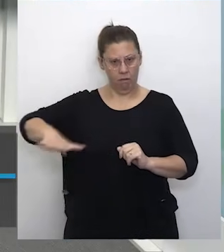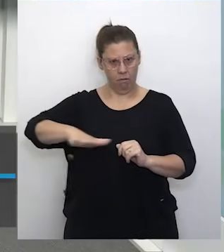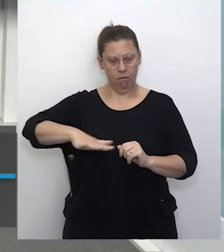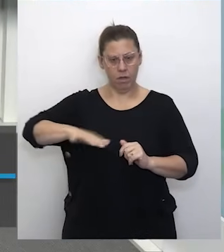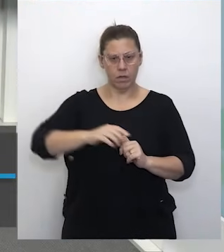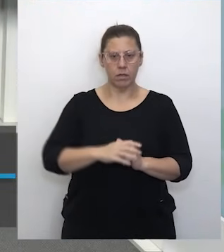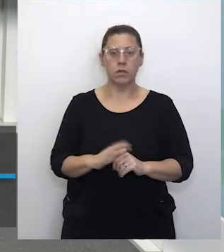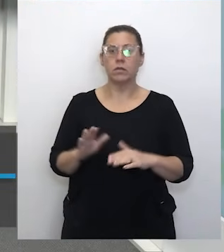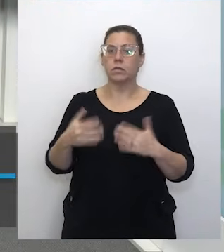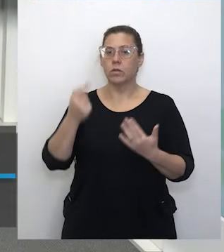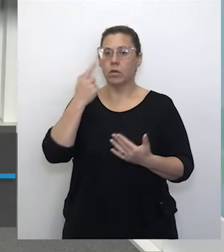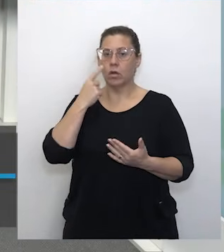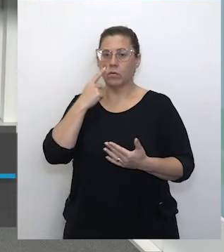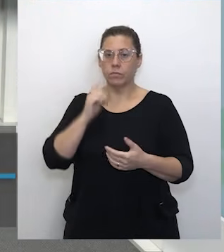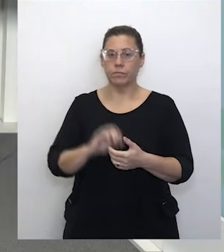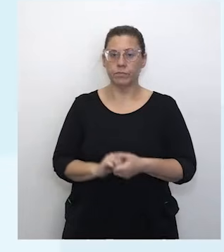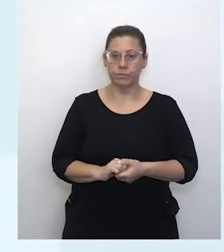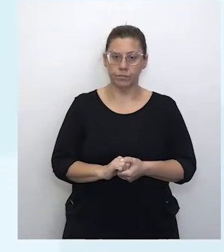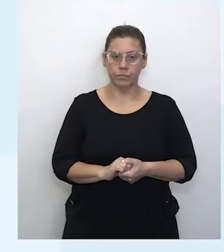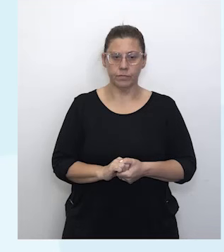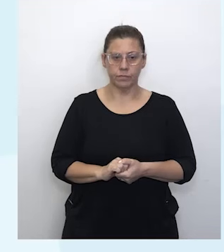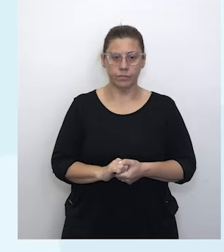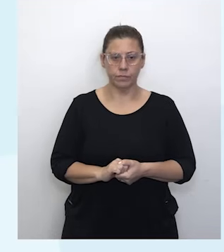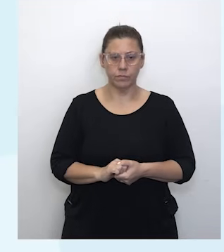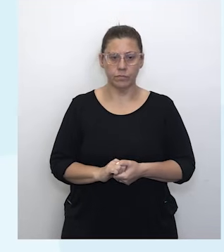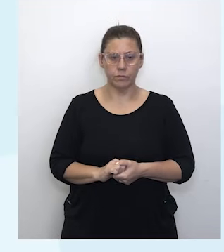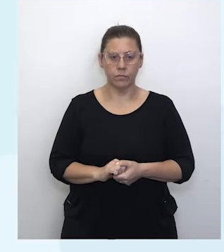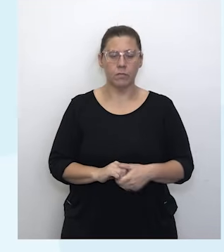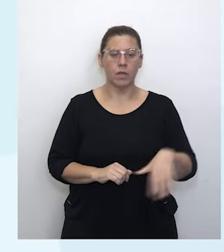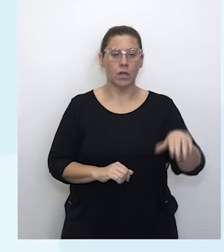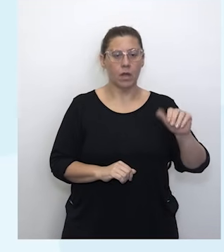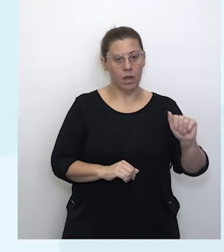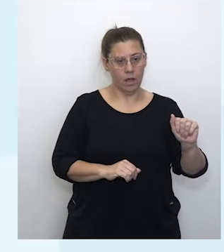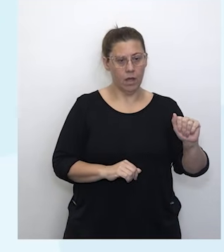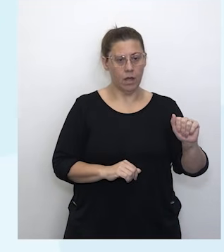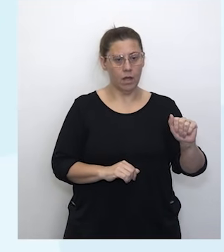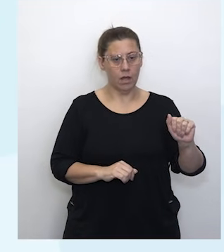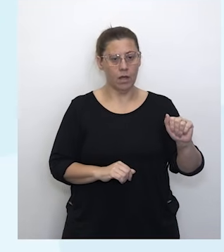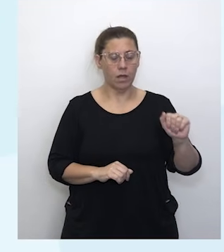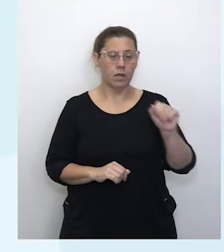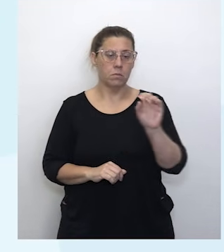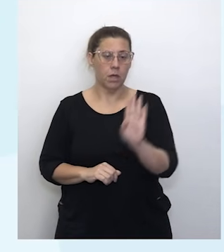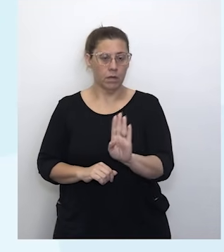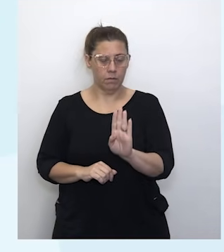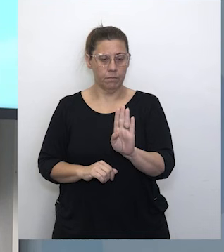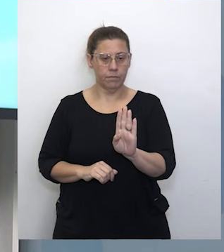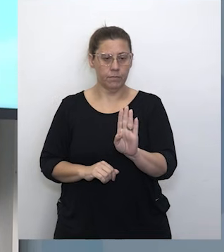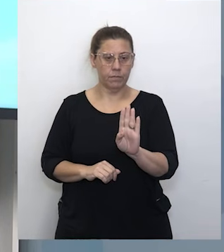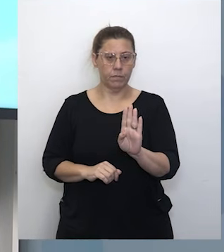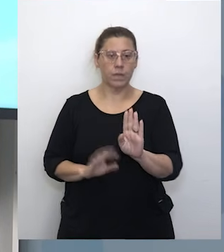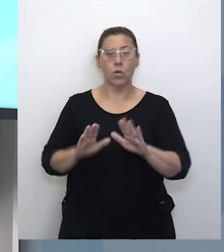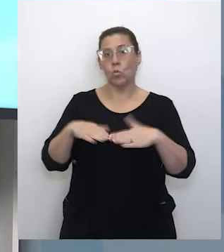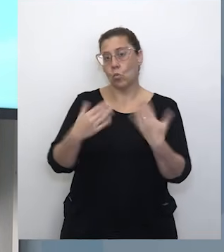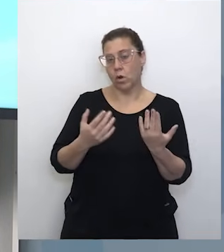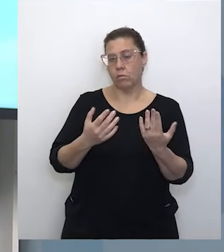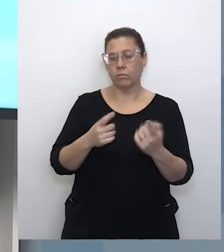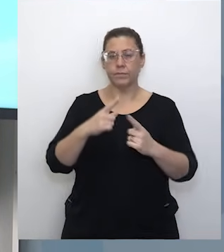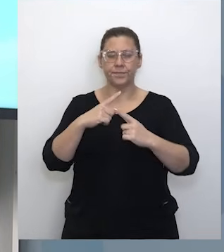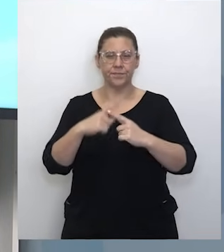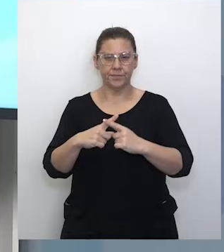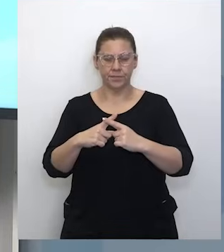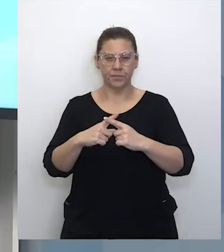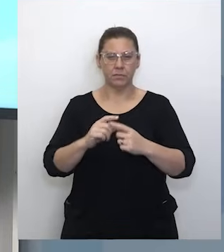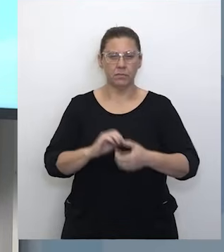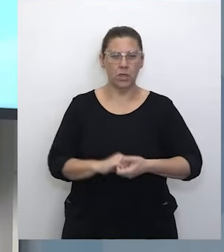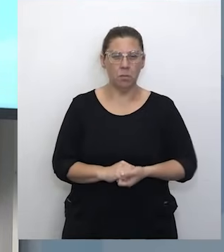Legal. Então, veja, ó, o grau de B e o grau de A é 1, o expoente de cada um. Quando você multiplica nos